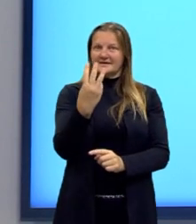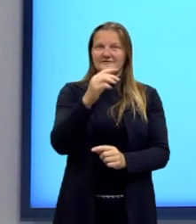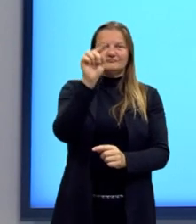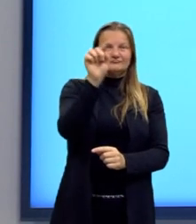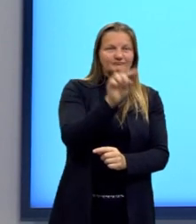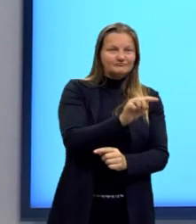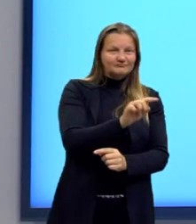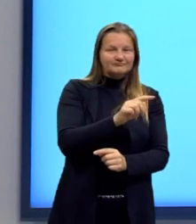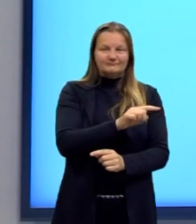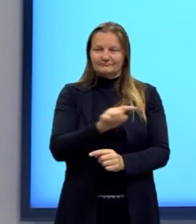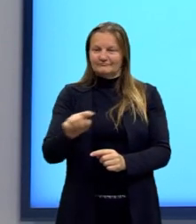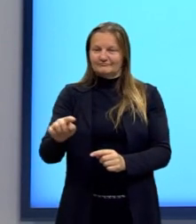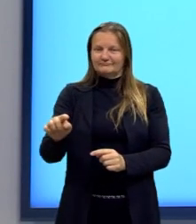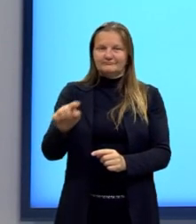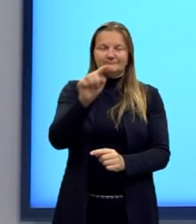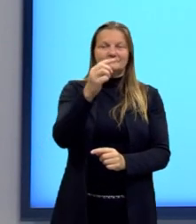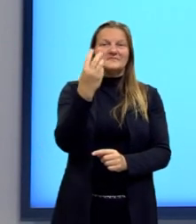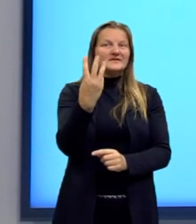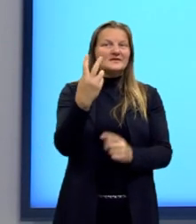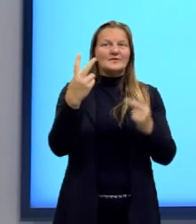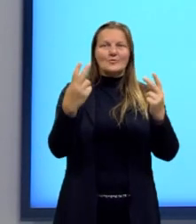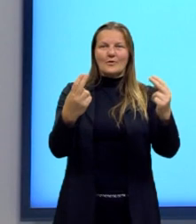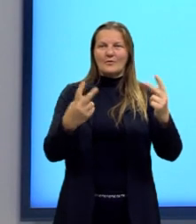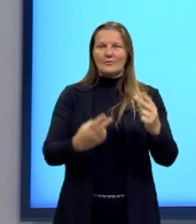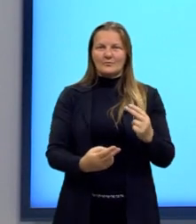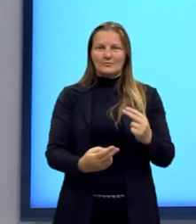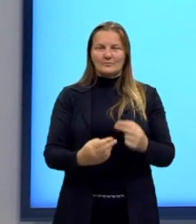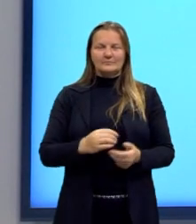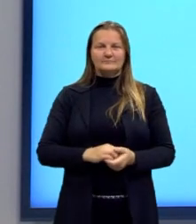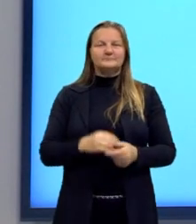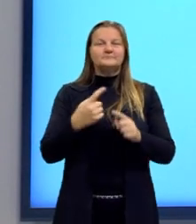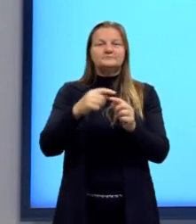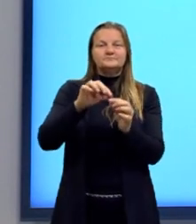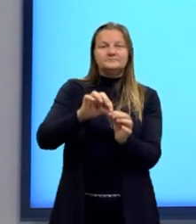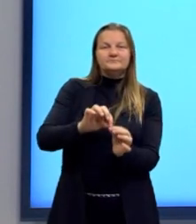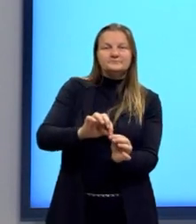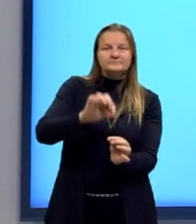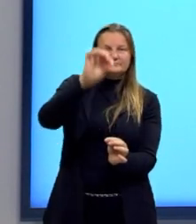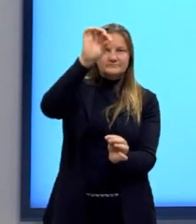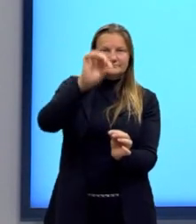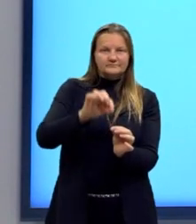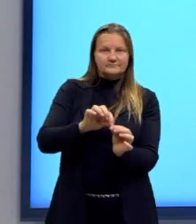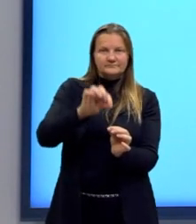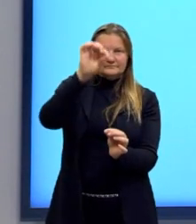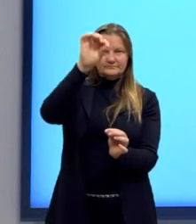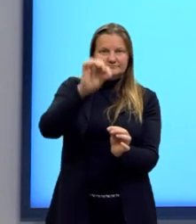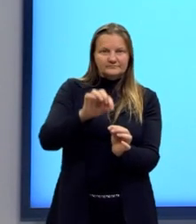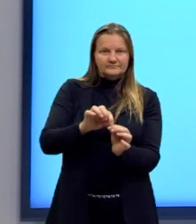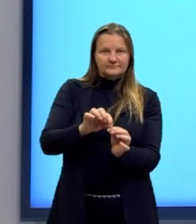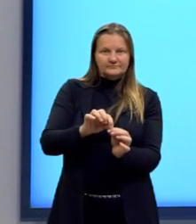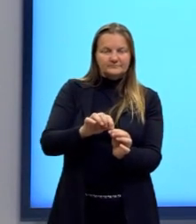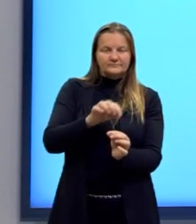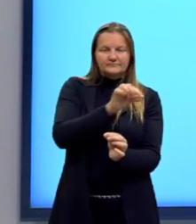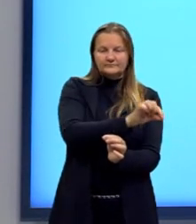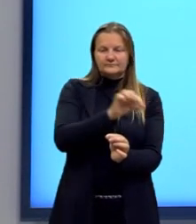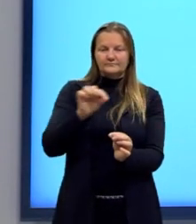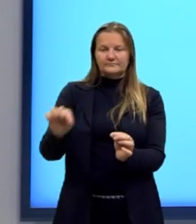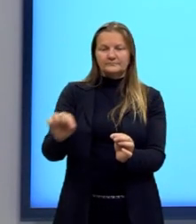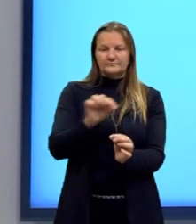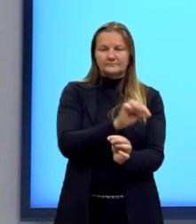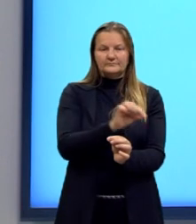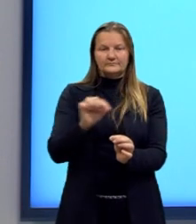ali dos três lados são iguais porque a medida da geratriz que formariam ali os dois lados do triângulo